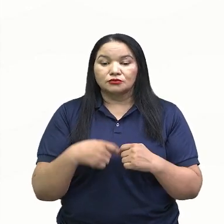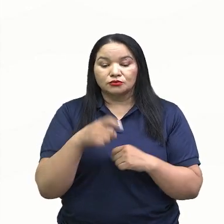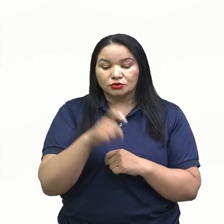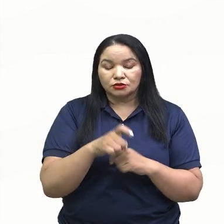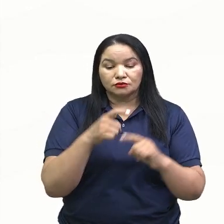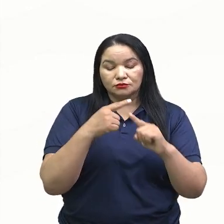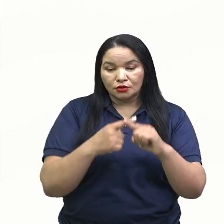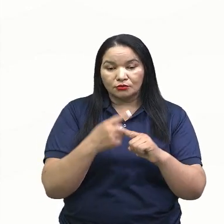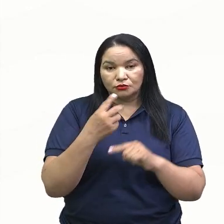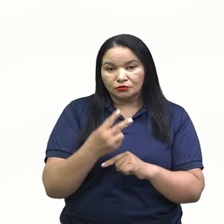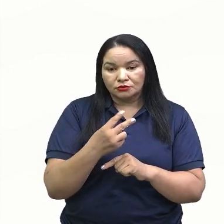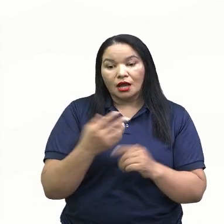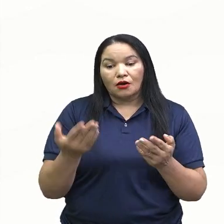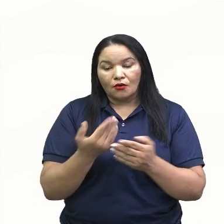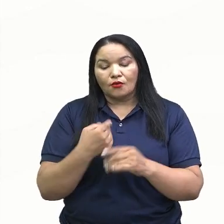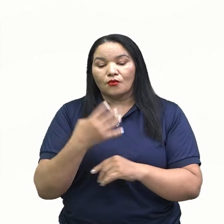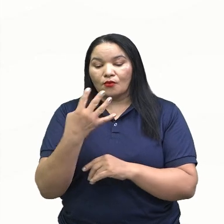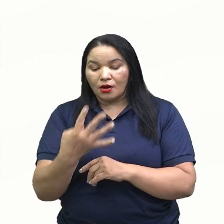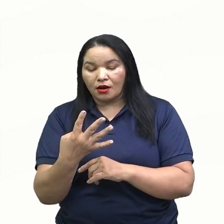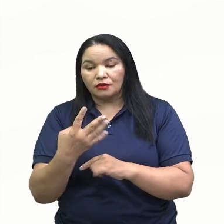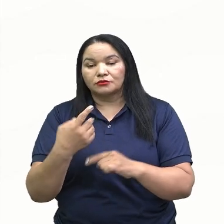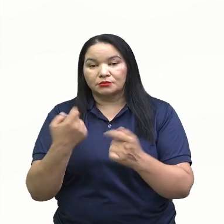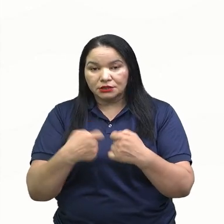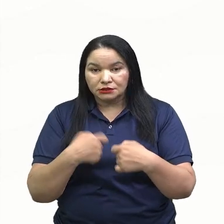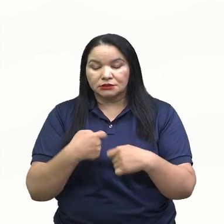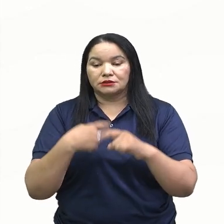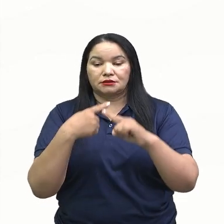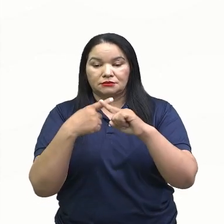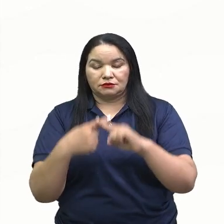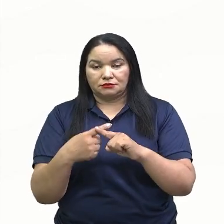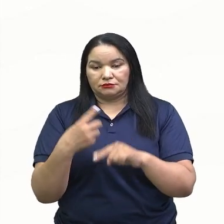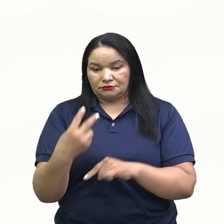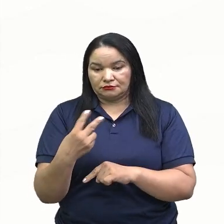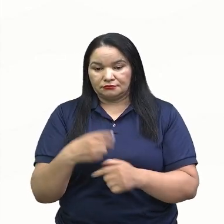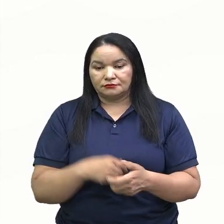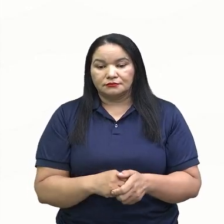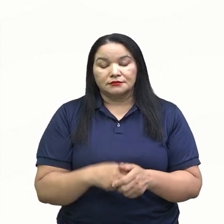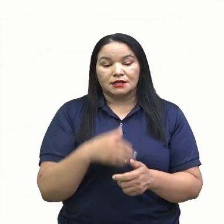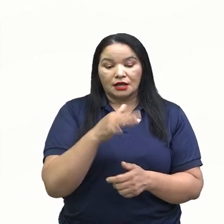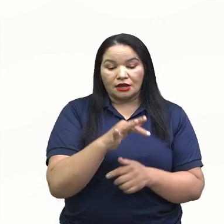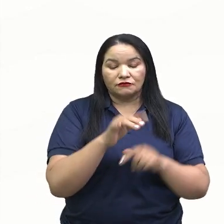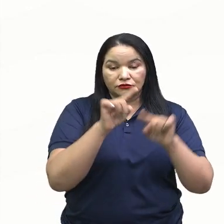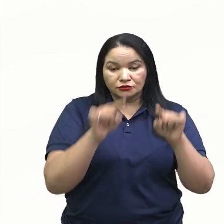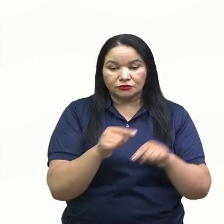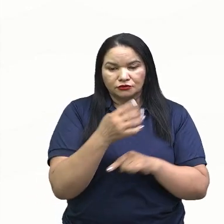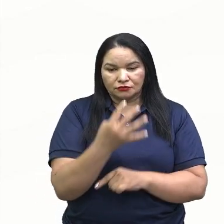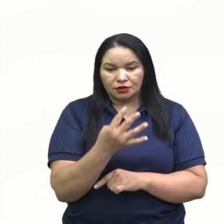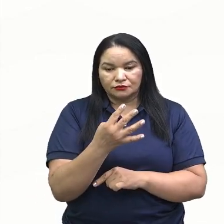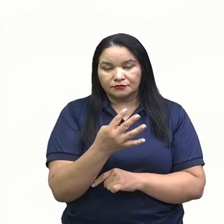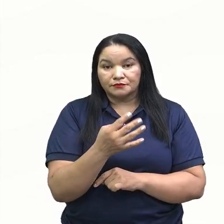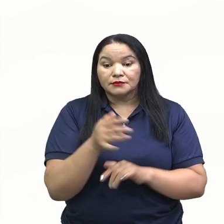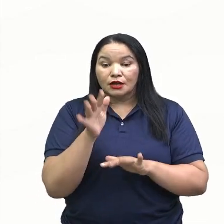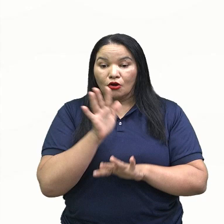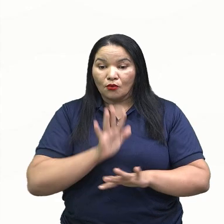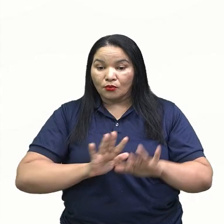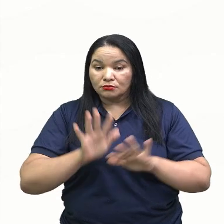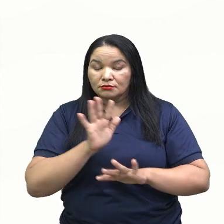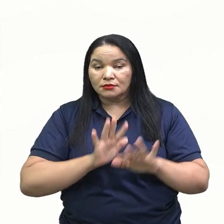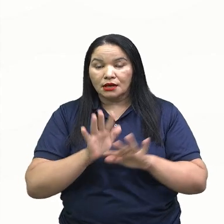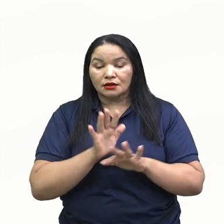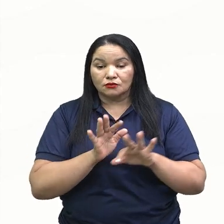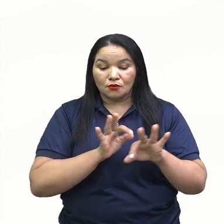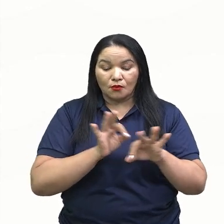2, o 4 vai ser multiplicado por 2. Então, f de 4 será... Opa, cuidado aqui com a